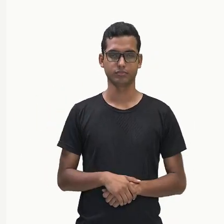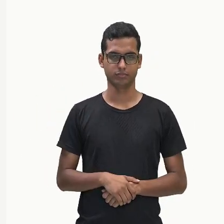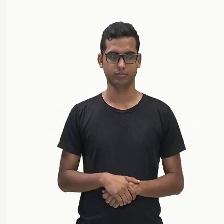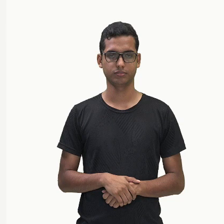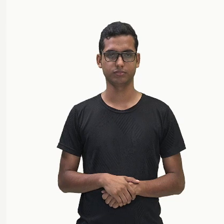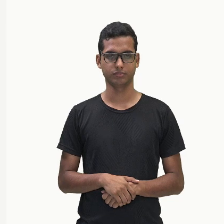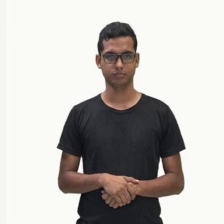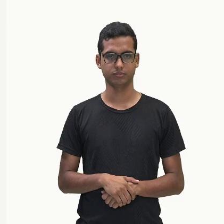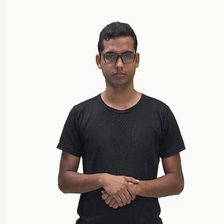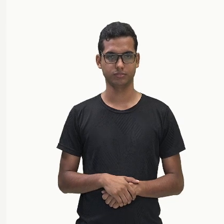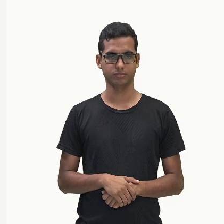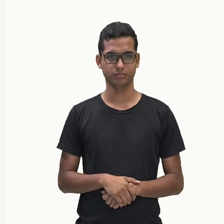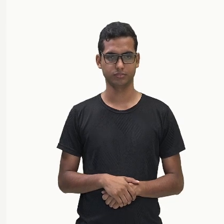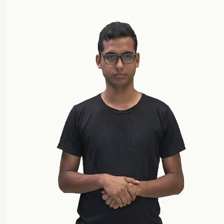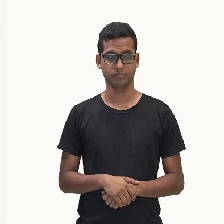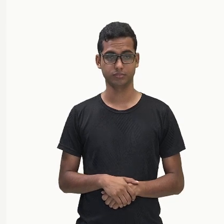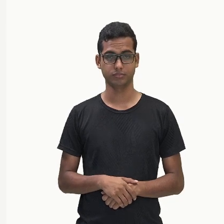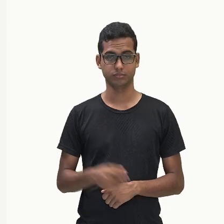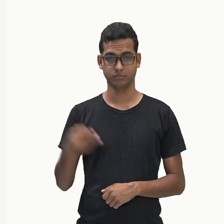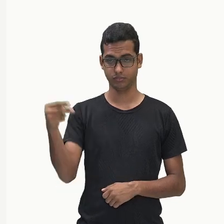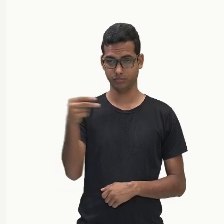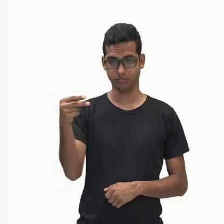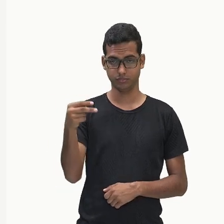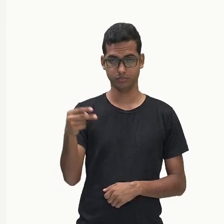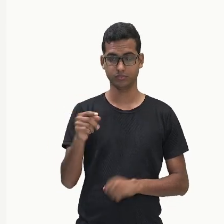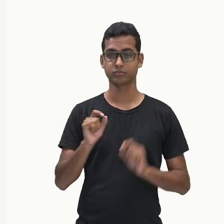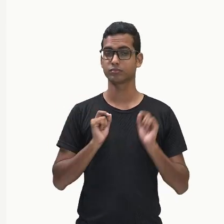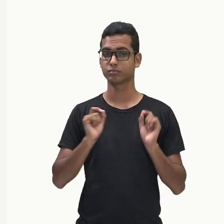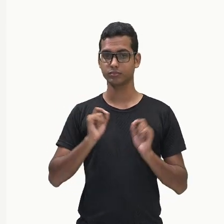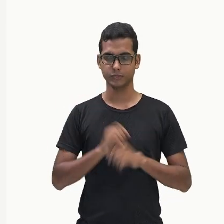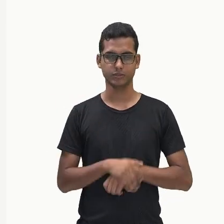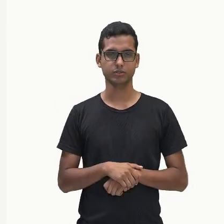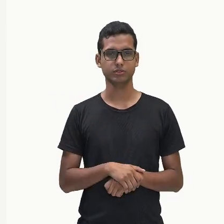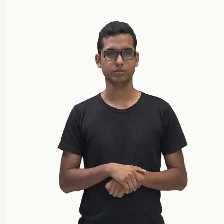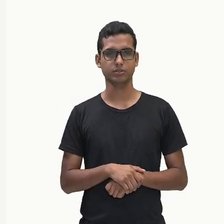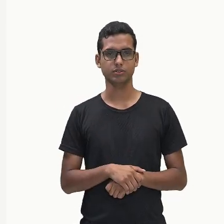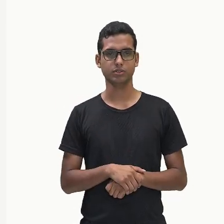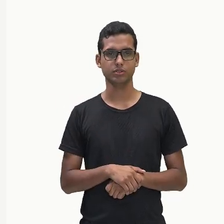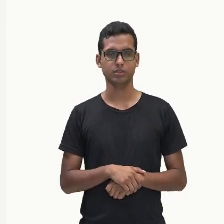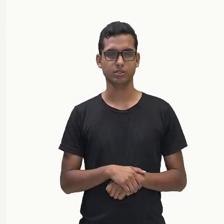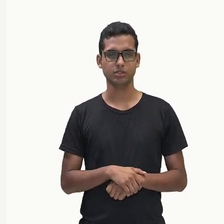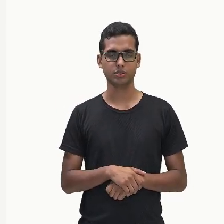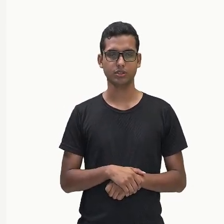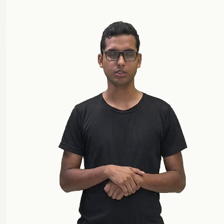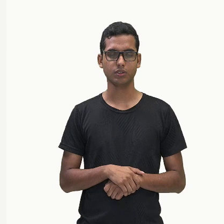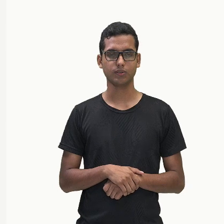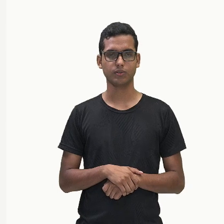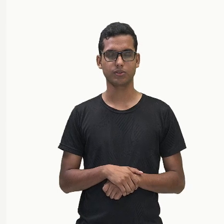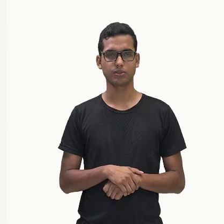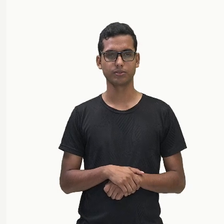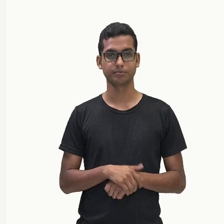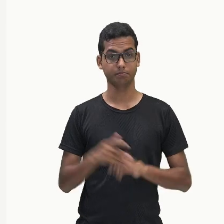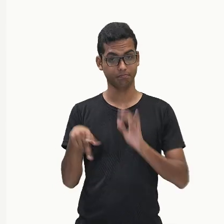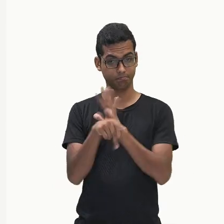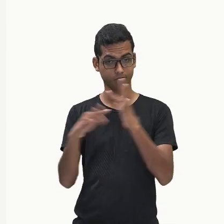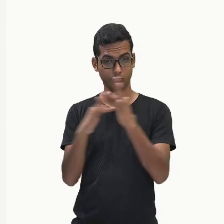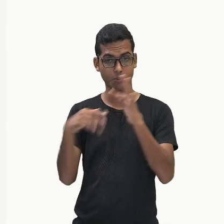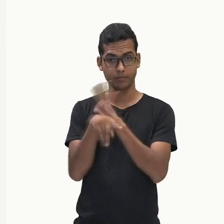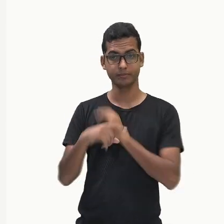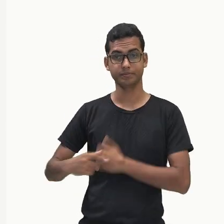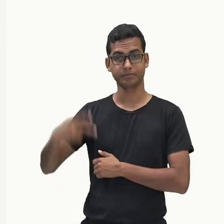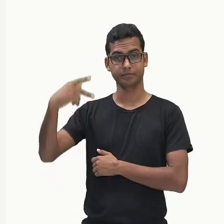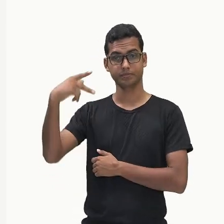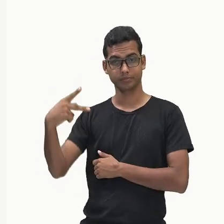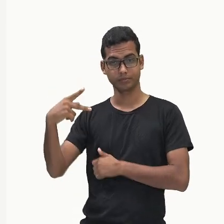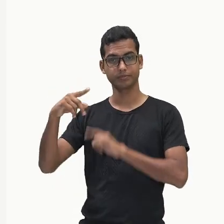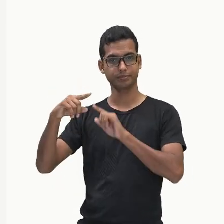é equivalente, tá? Essa função p de x aqui, que foi apresentada ainda há pouco,